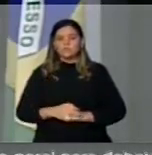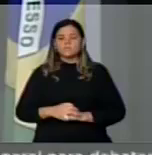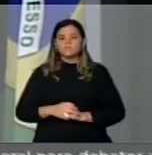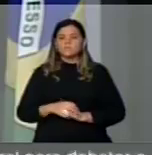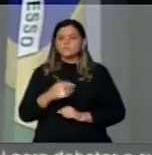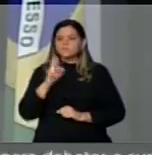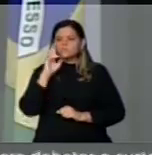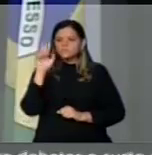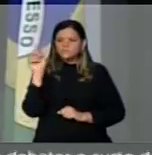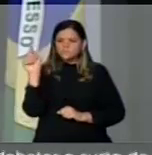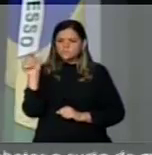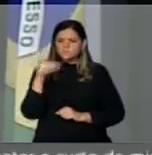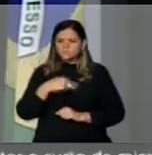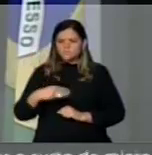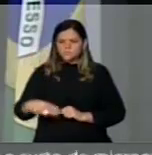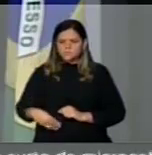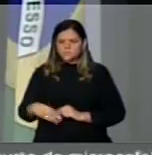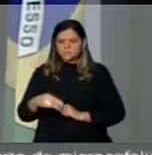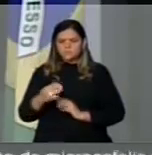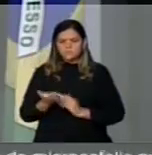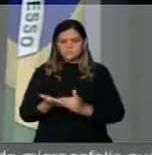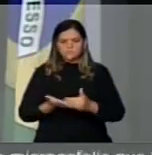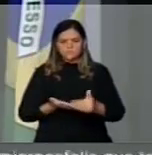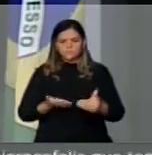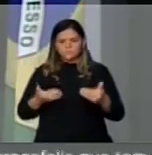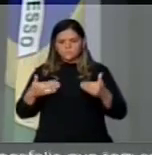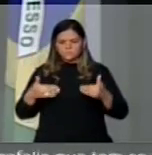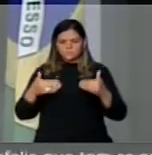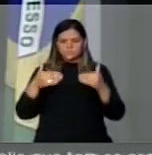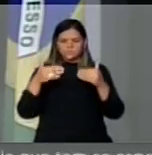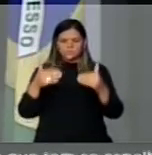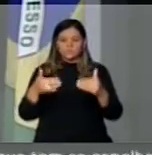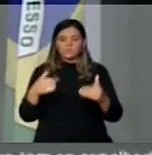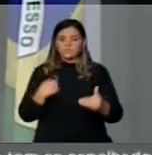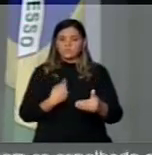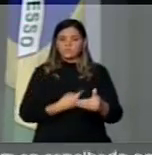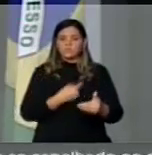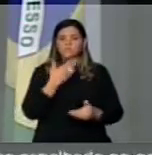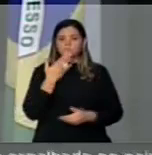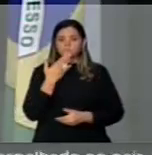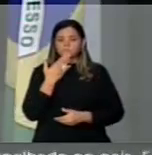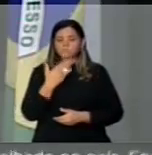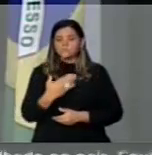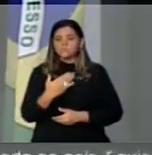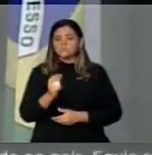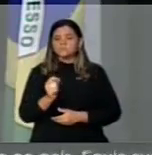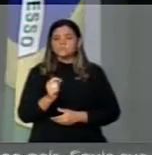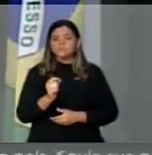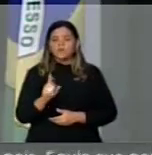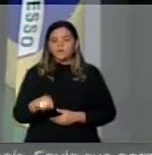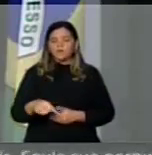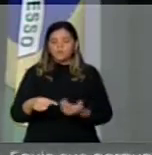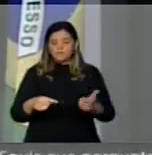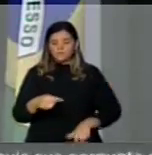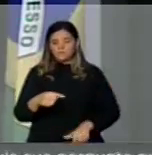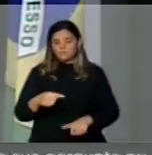Ministério recentemente, que nós fazemos um apelo, que é a